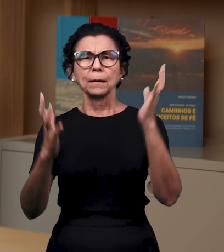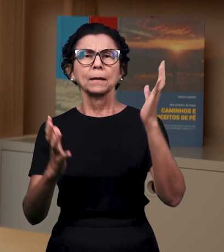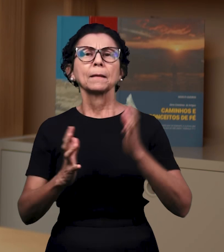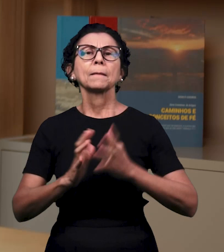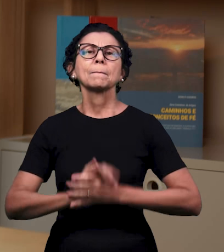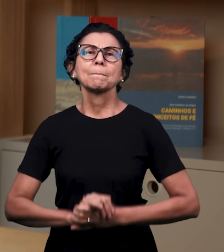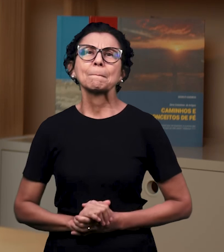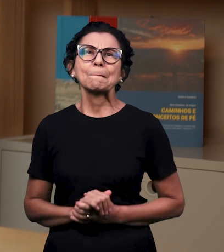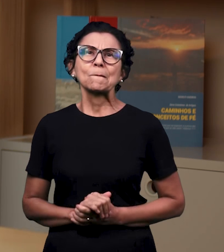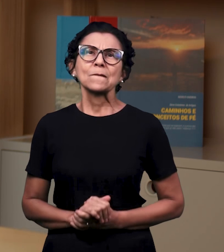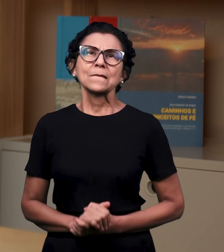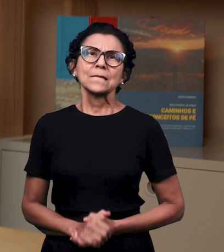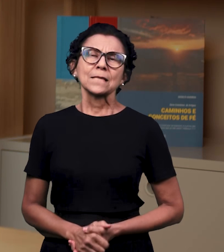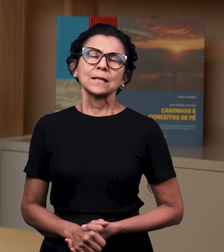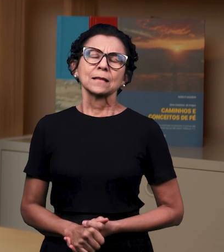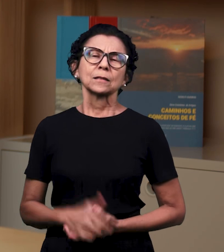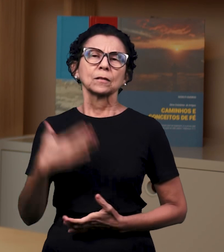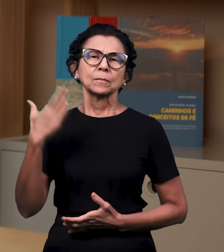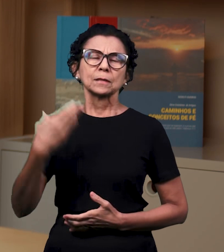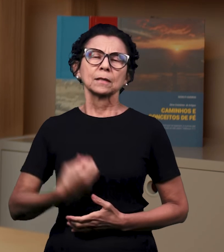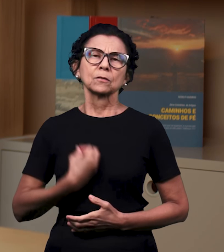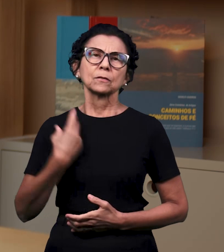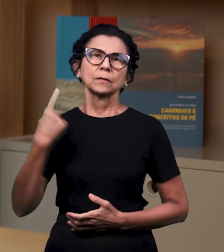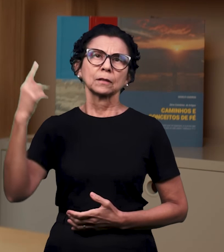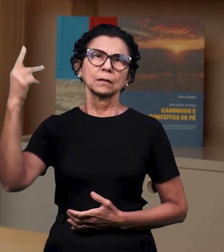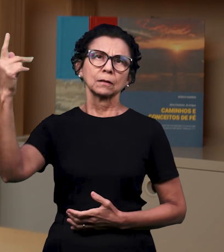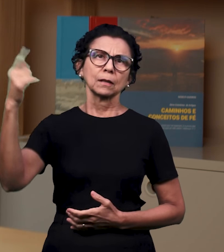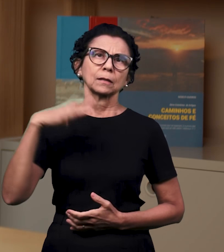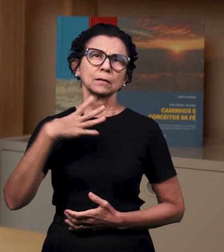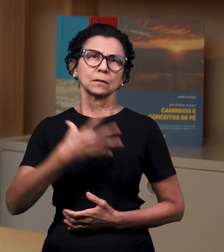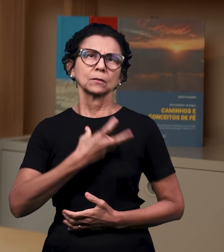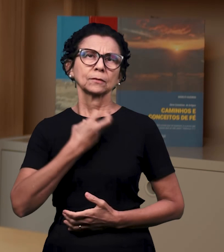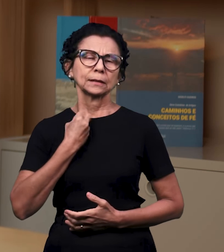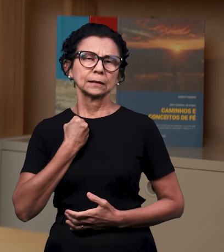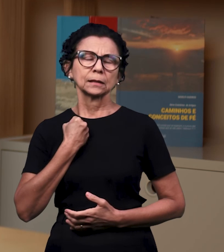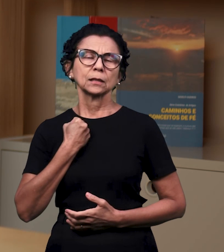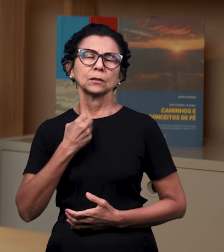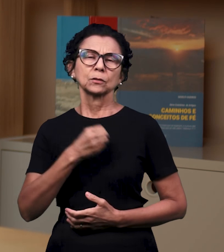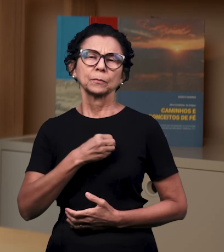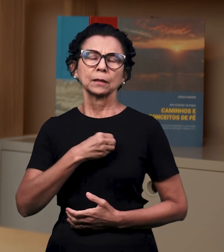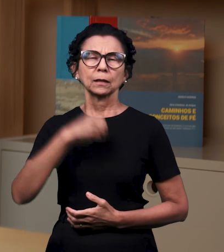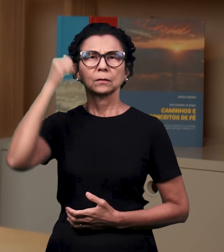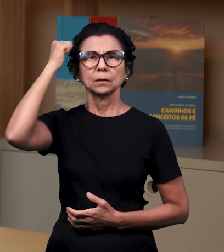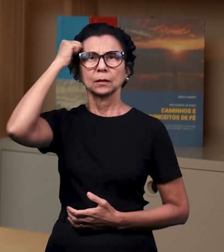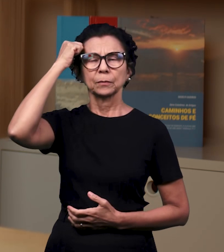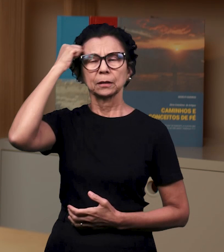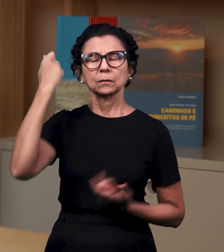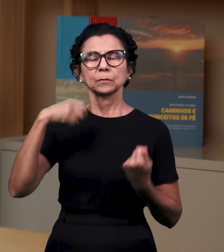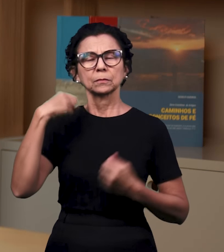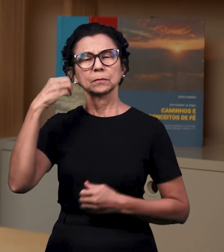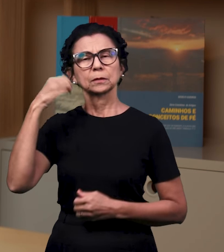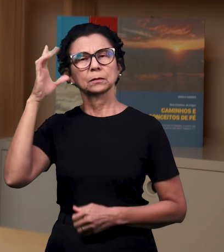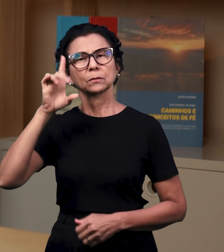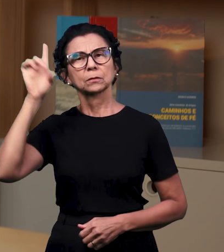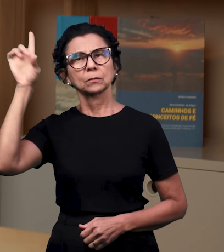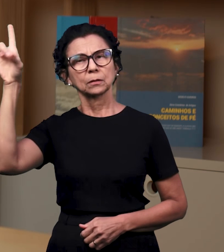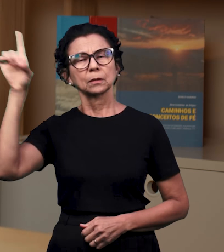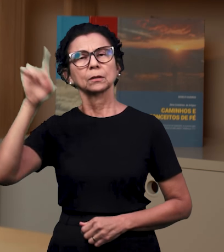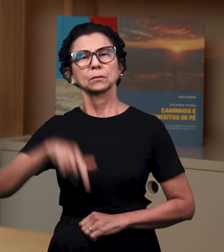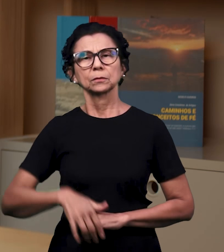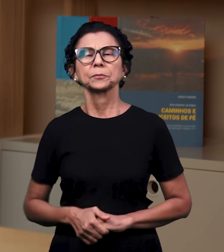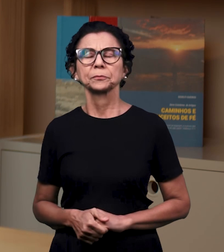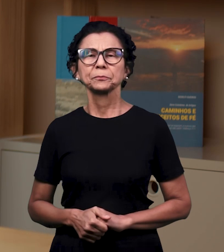para o arrebatamento. Por que nós entendemos isso? Porque nós estamos vivendo a festa da expiação também, né? Nós temos essa experiência como igreja de